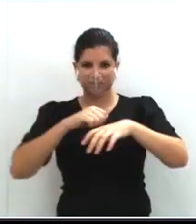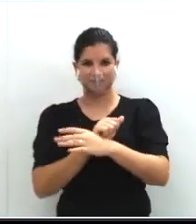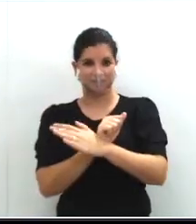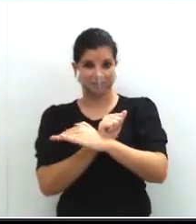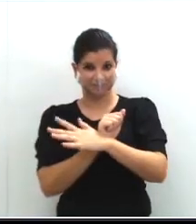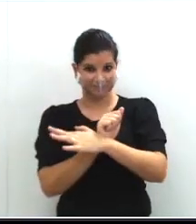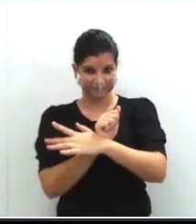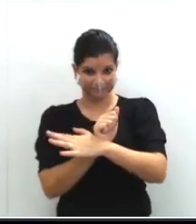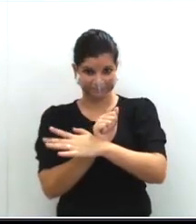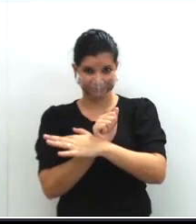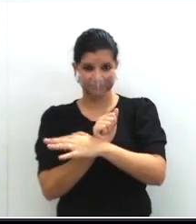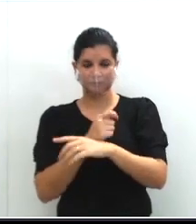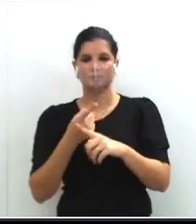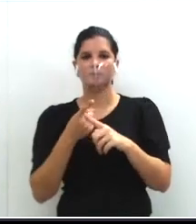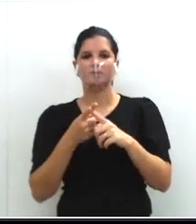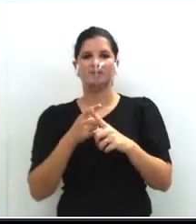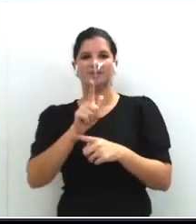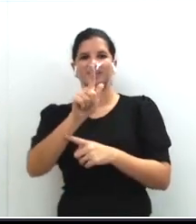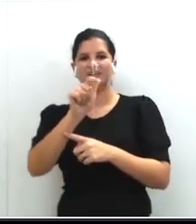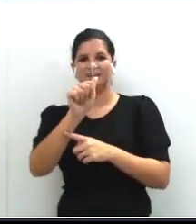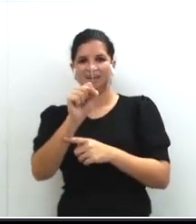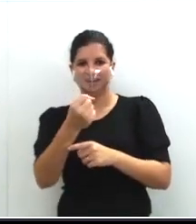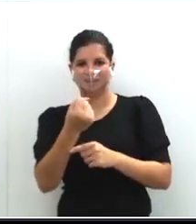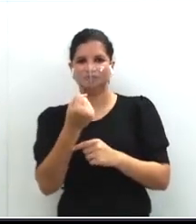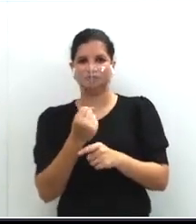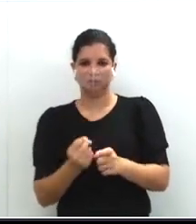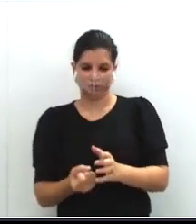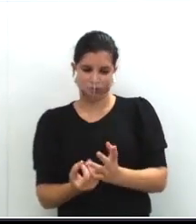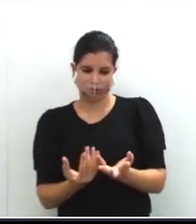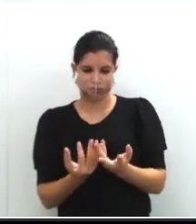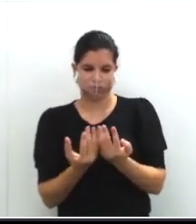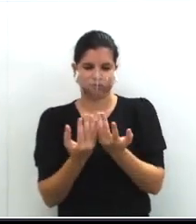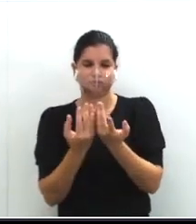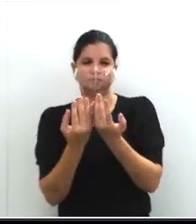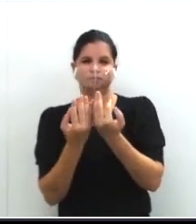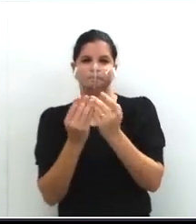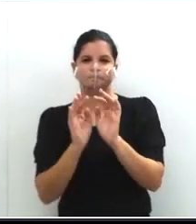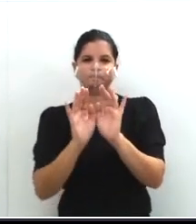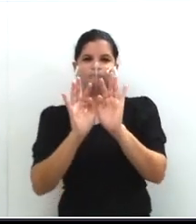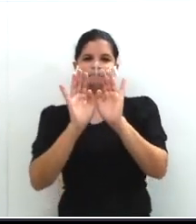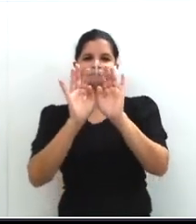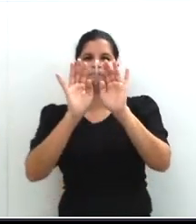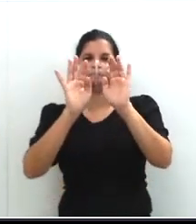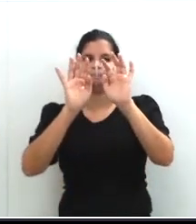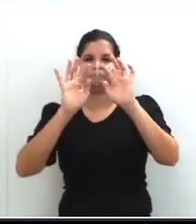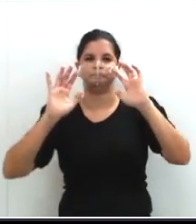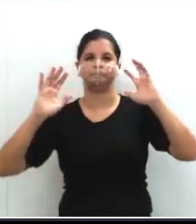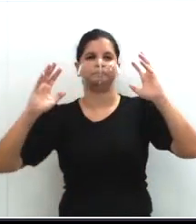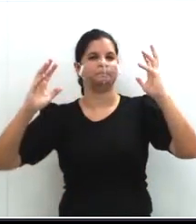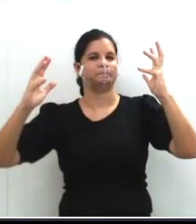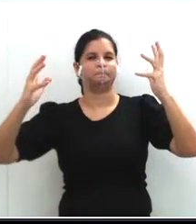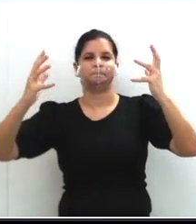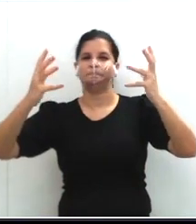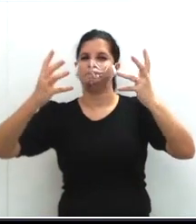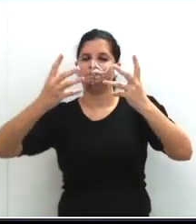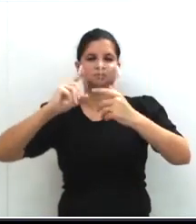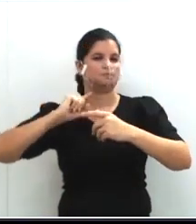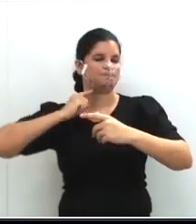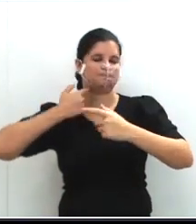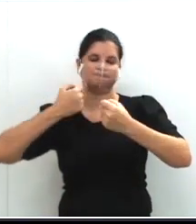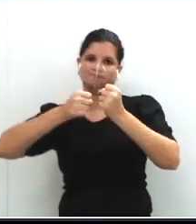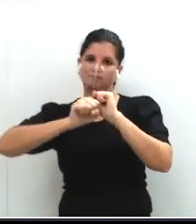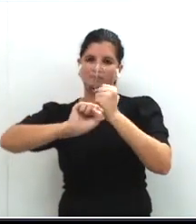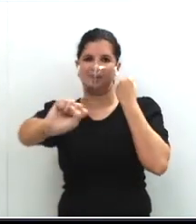né? Porque a queima do gás natural vai lançar lá na atmosfera grandes quantidades